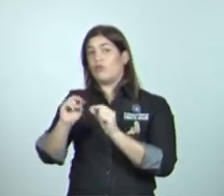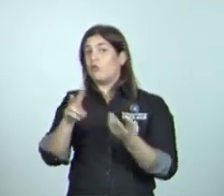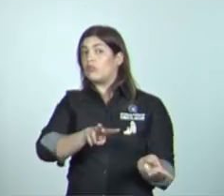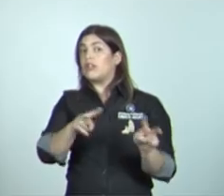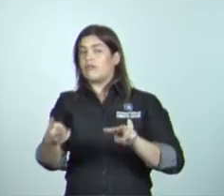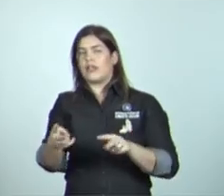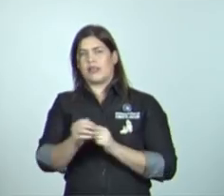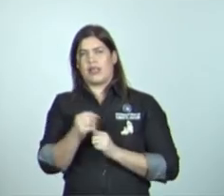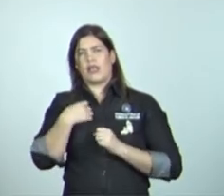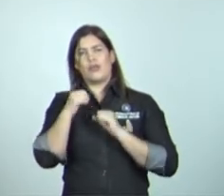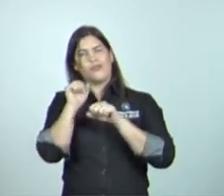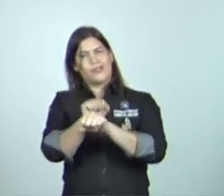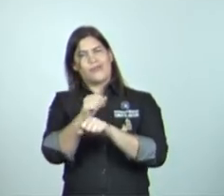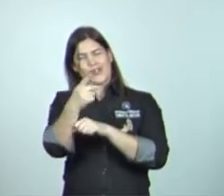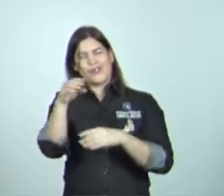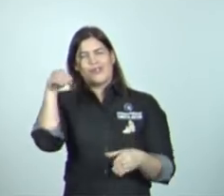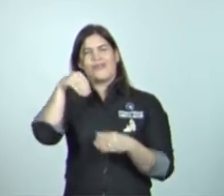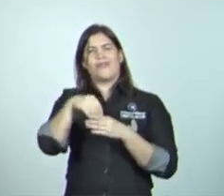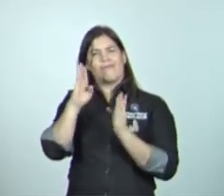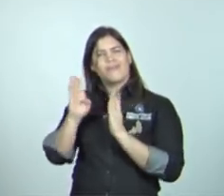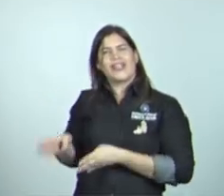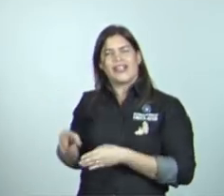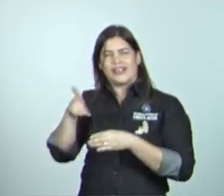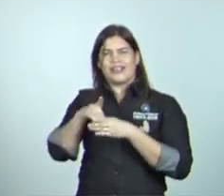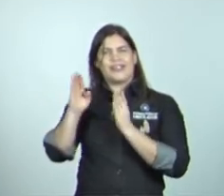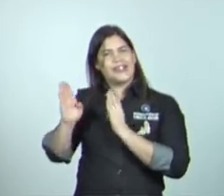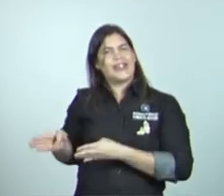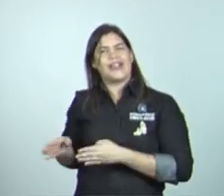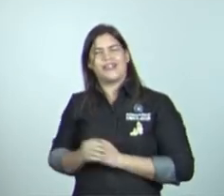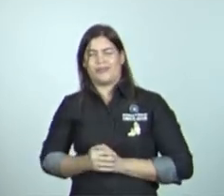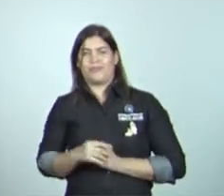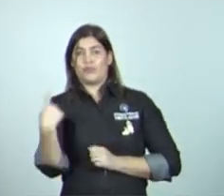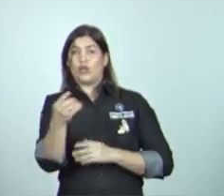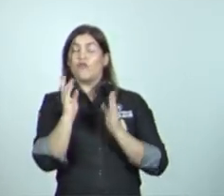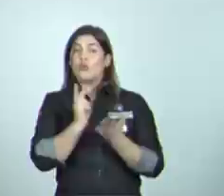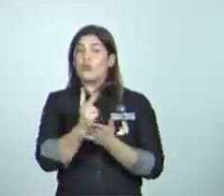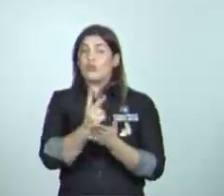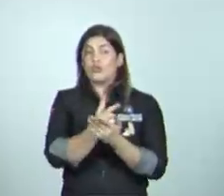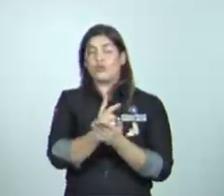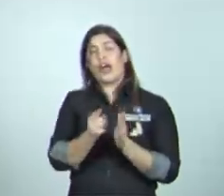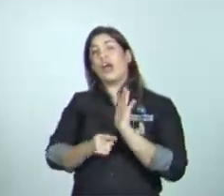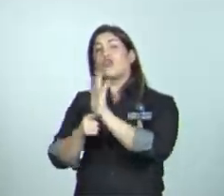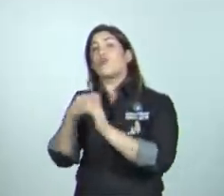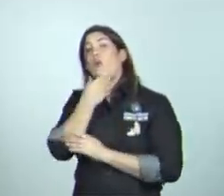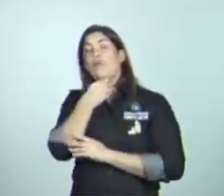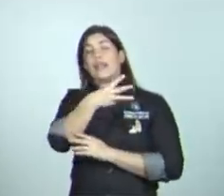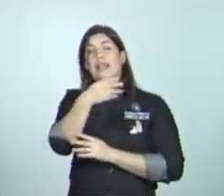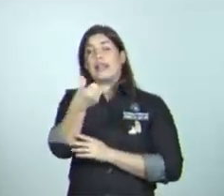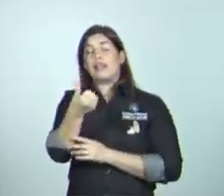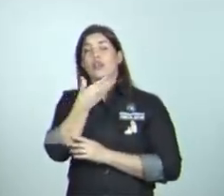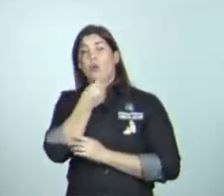eu aguardo a sua fidelidade nós vamos continuar botando comida lá na mesa daqueles 36 homens 900